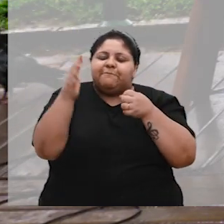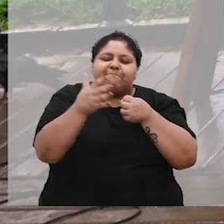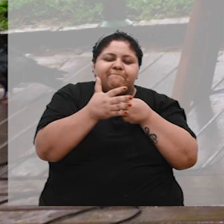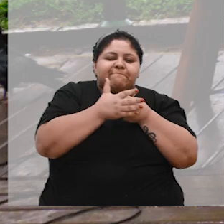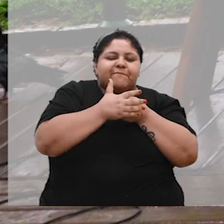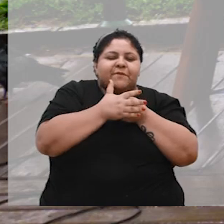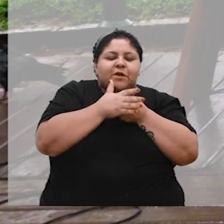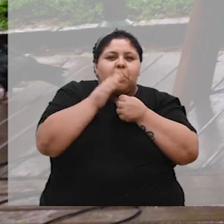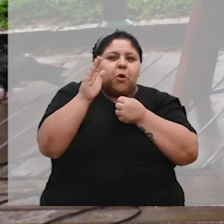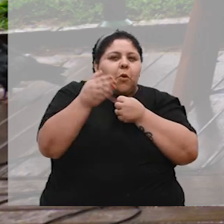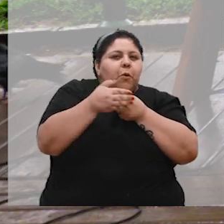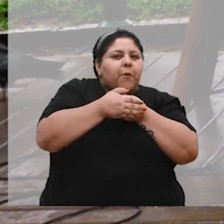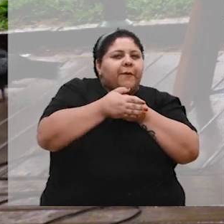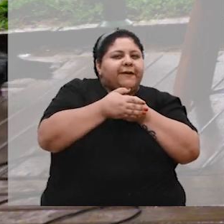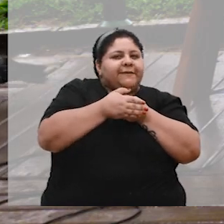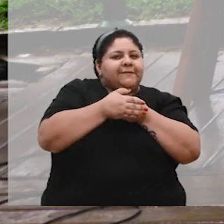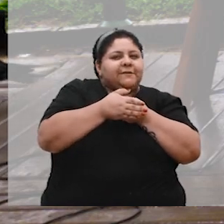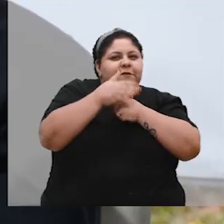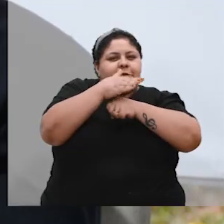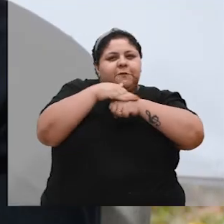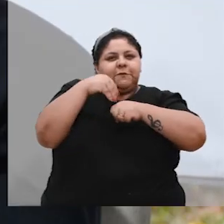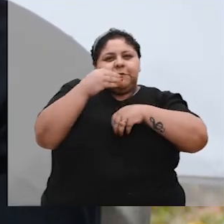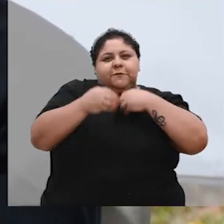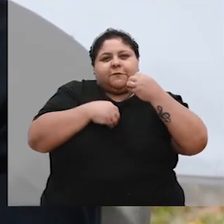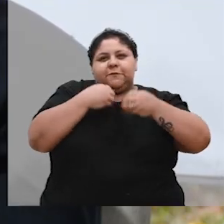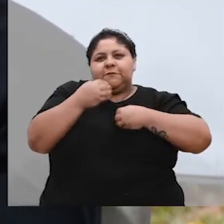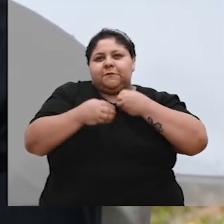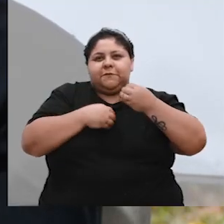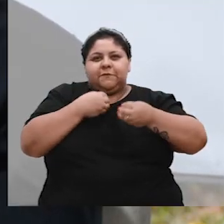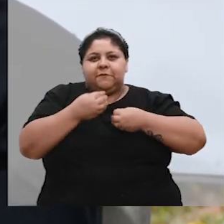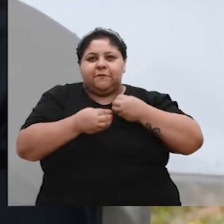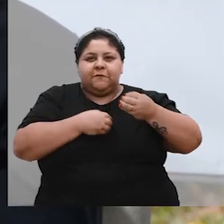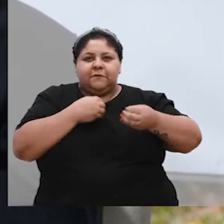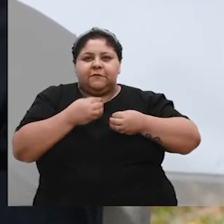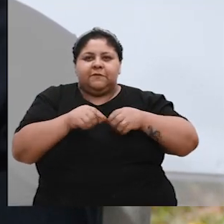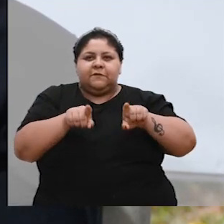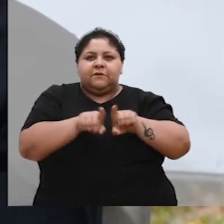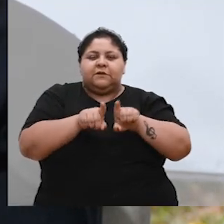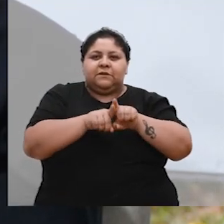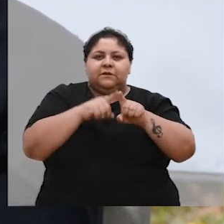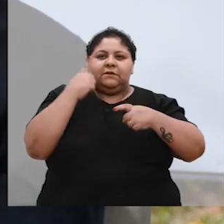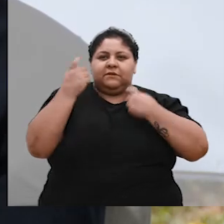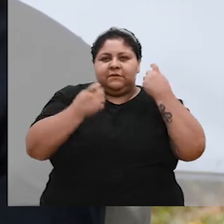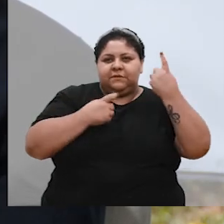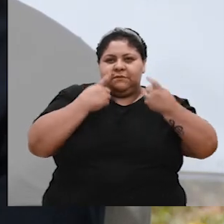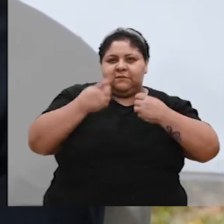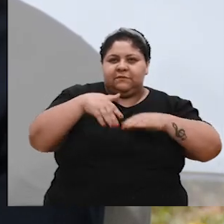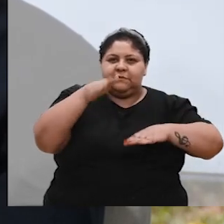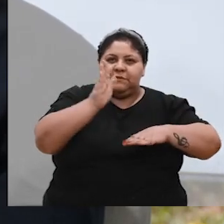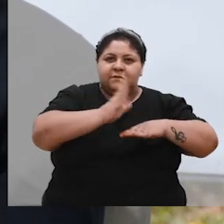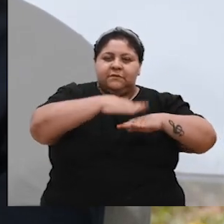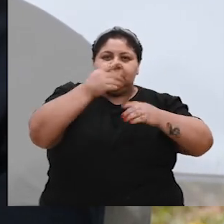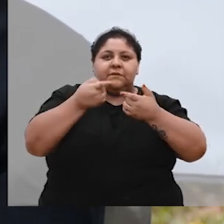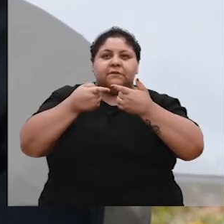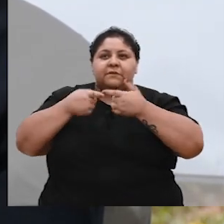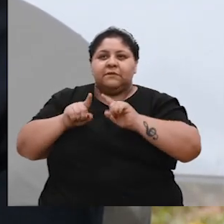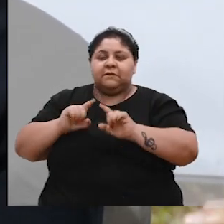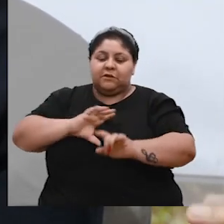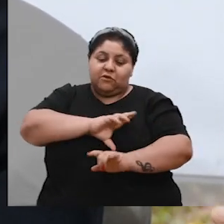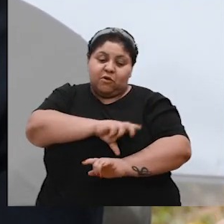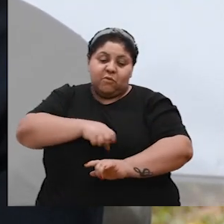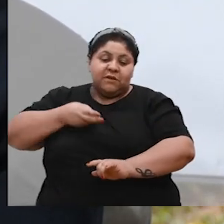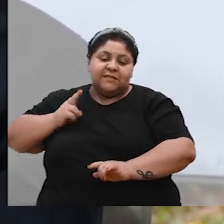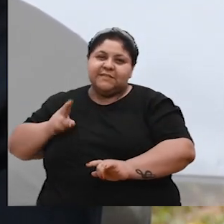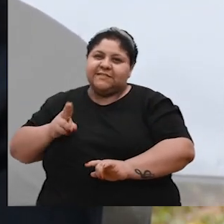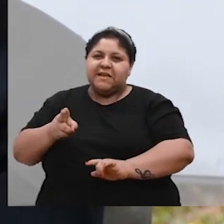carinho, e o sentimento é esse de um certo débito. Eu podia ter feito mais, mas diz que o amor sempre